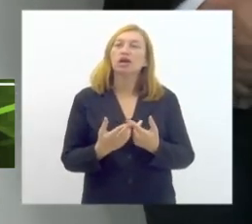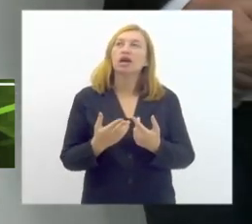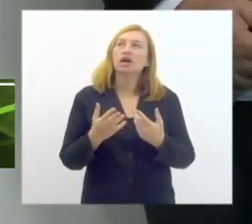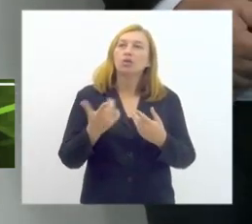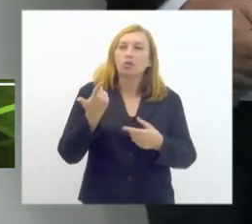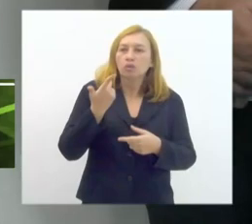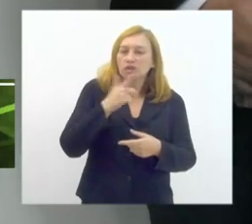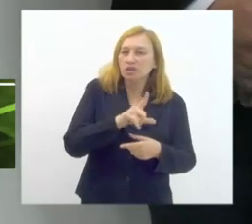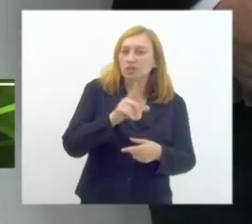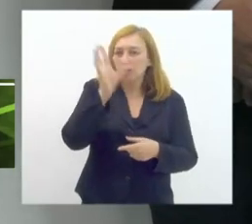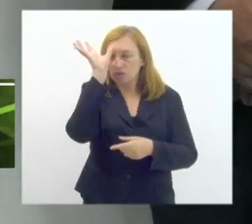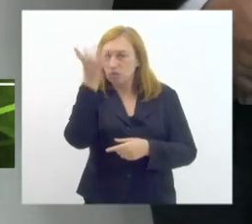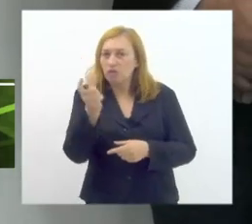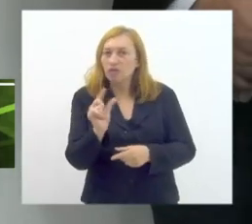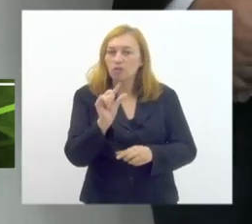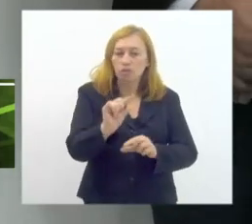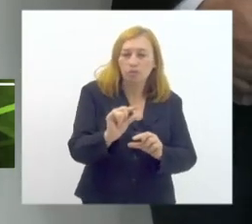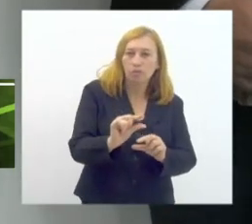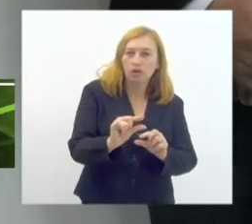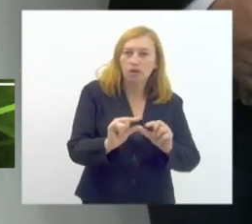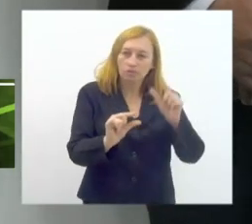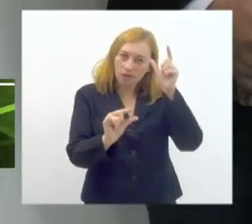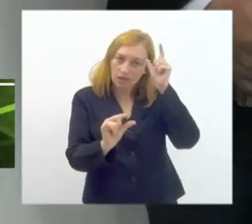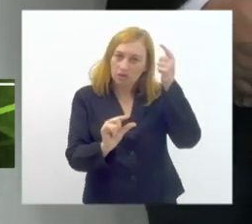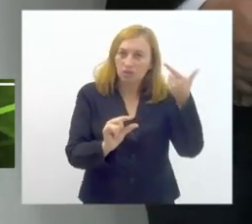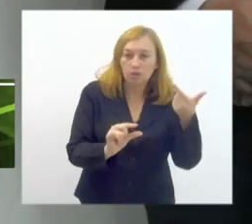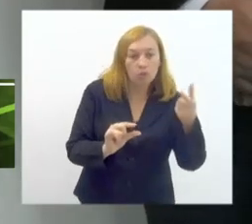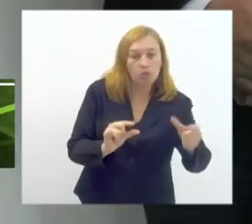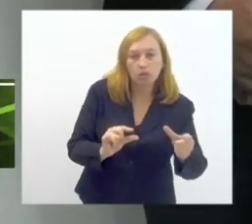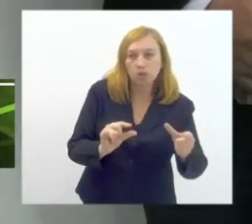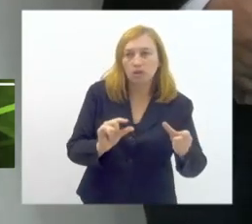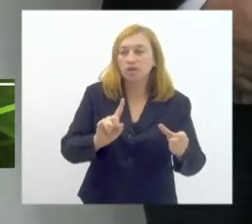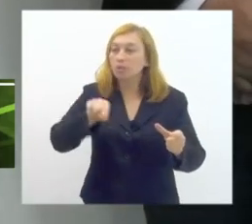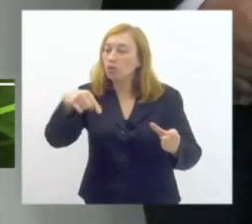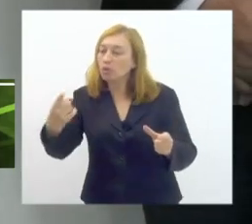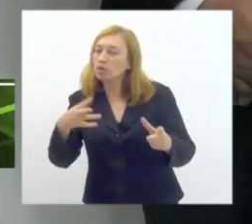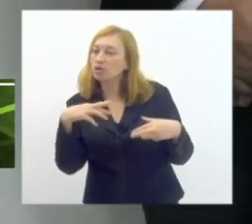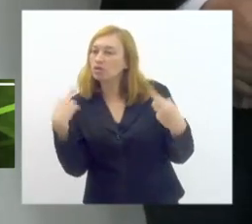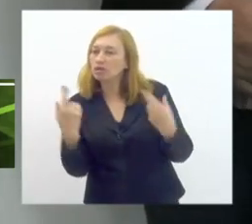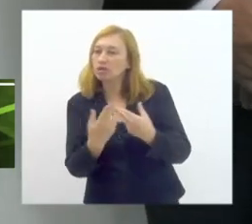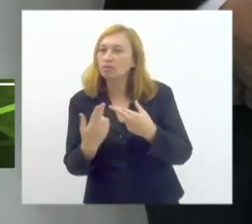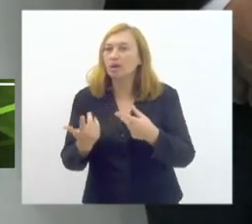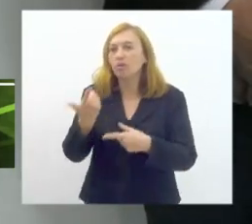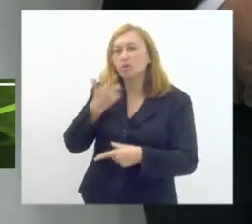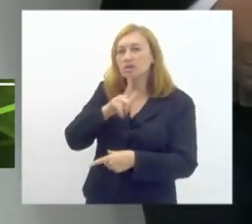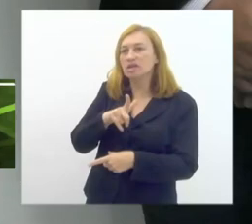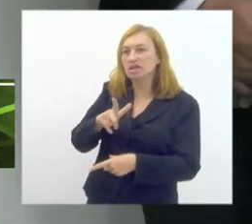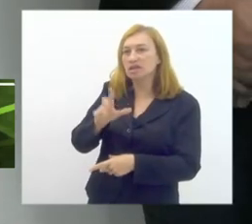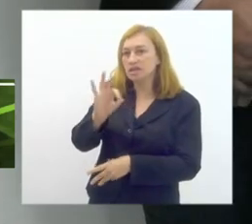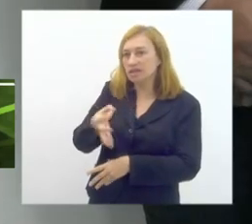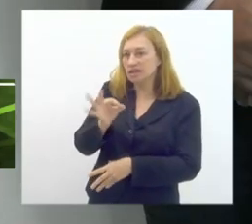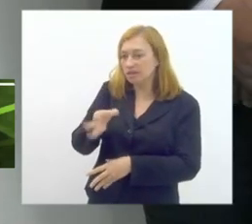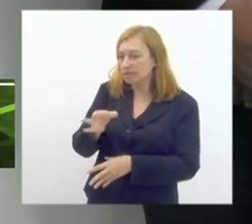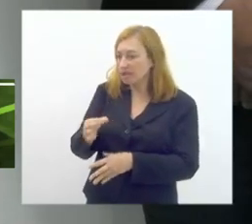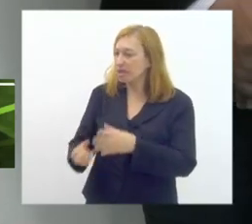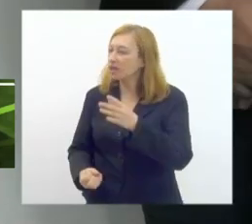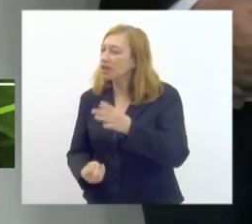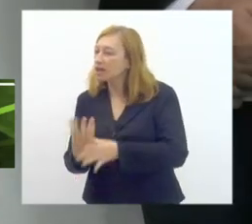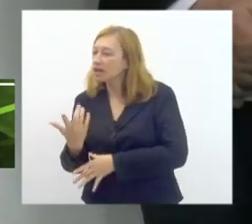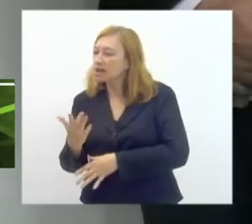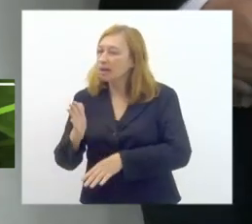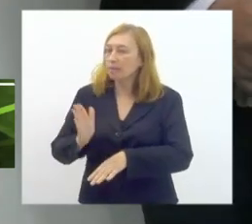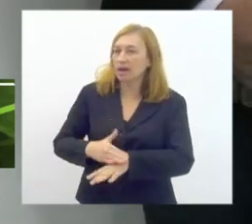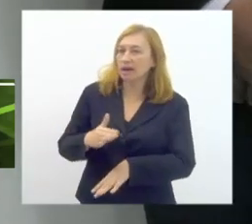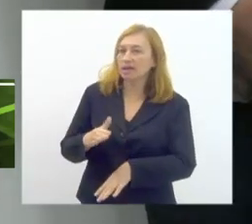gente conseguiu resolver. E aí a gente sempre ficava, não, vamos fazer uma próxima reunião para que a gente consiga efetivamente sanar mais esse ou aquele